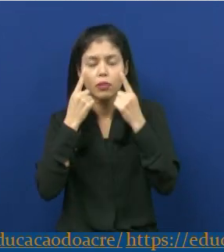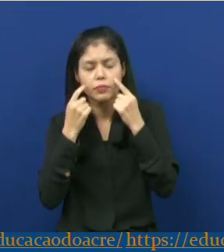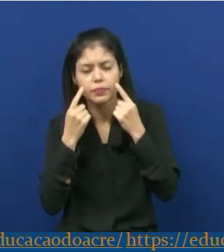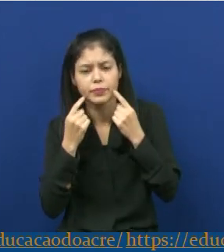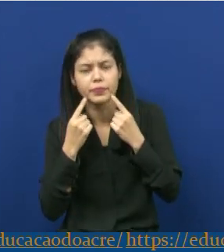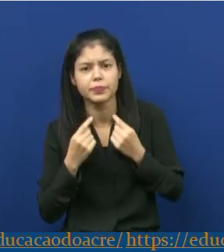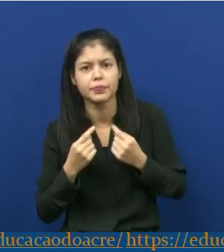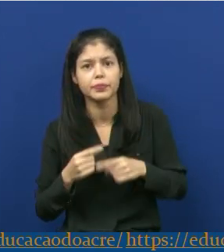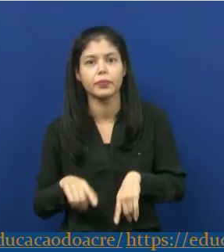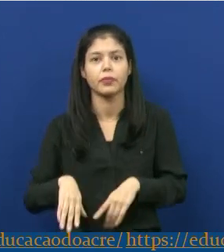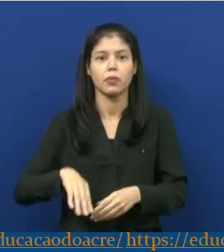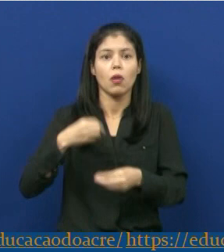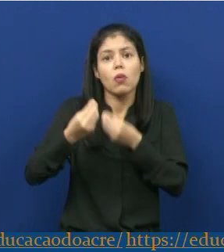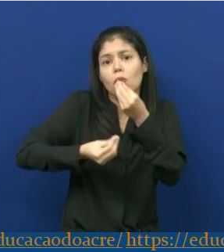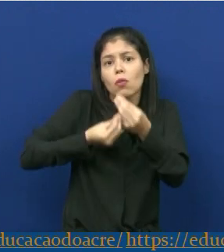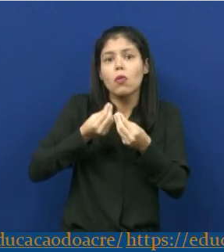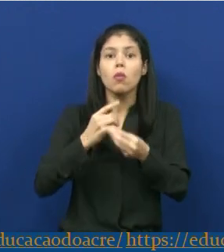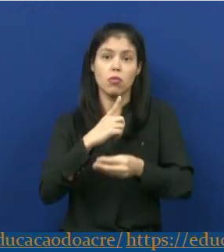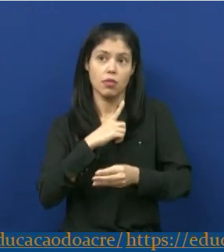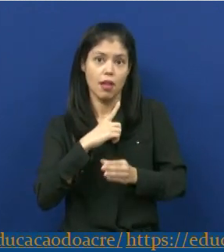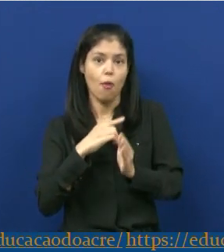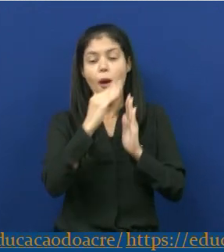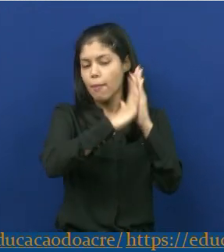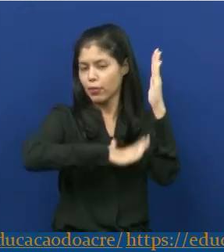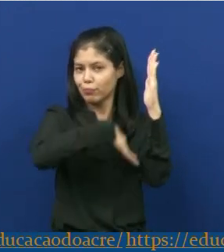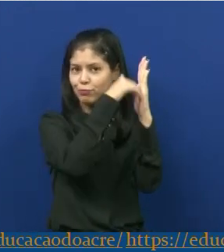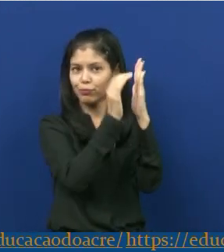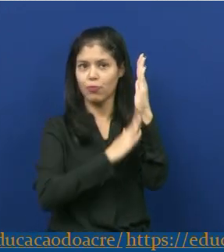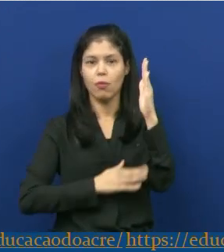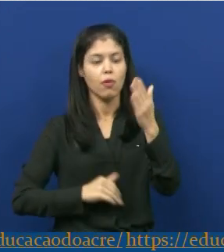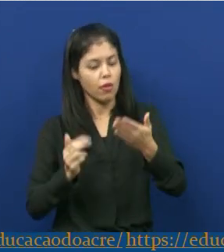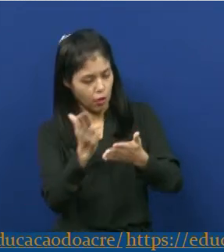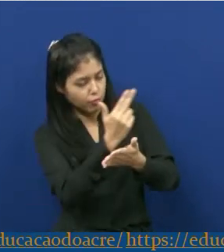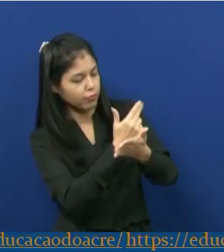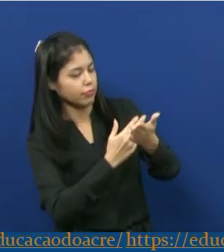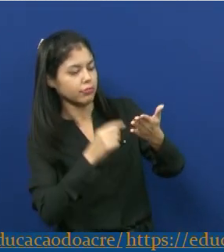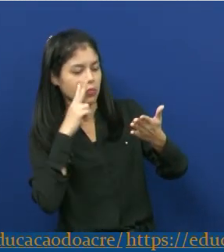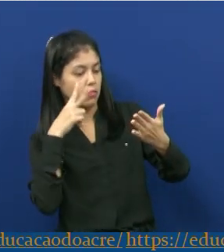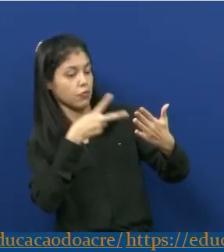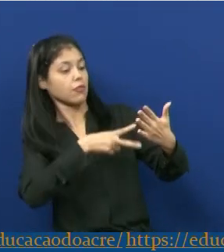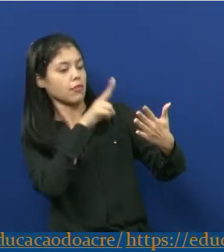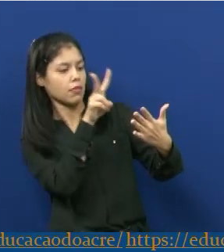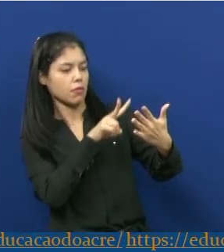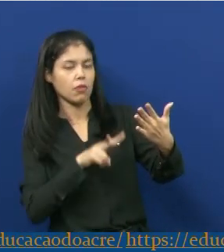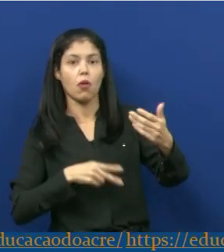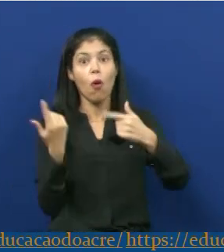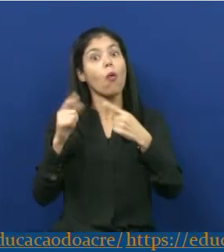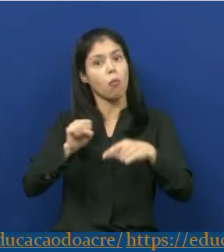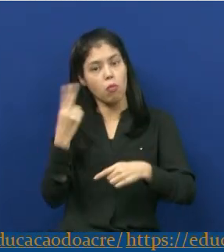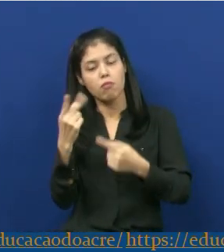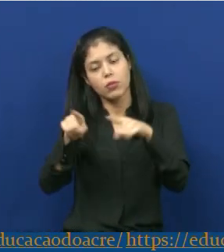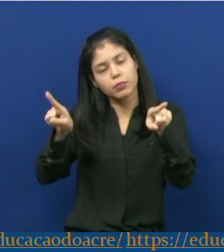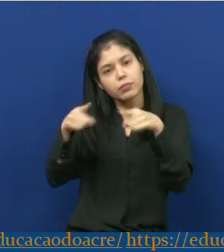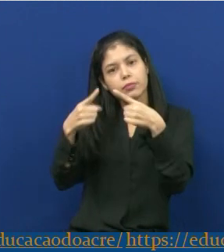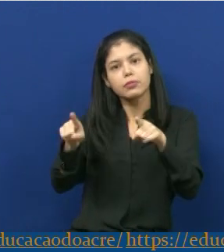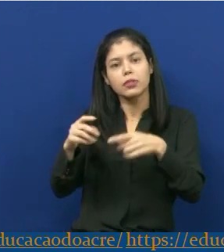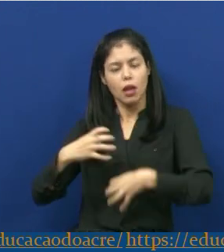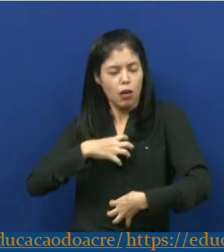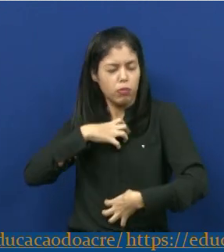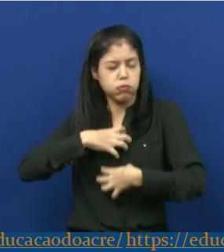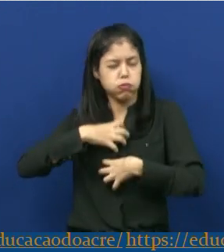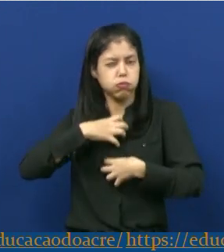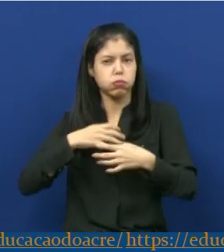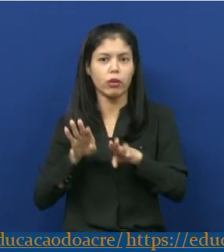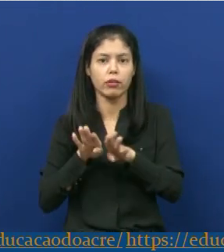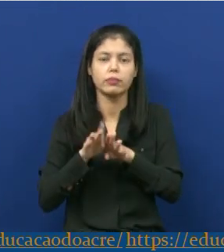chorar? Como é que é possível uma pintura, um desenho, uma escultura ou mesmo uma música mexer com os